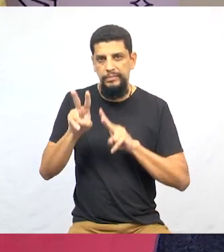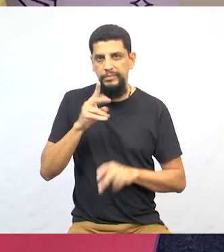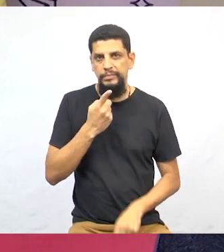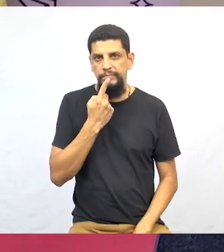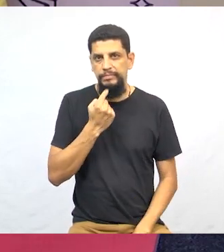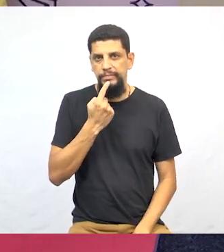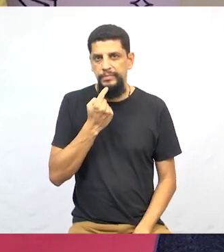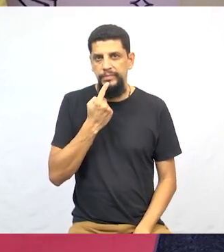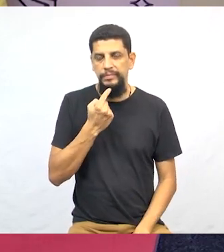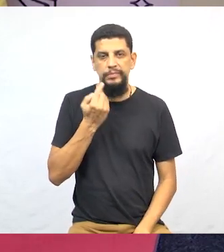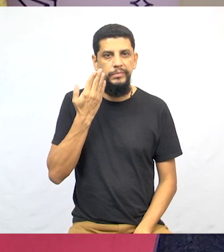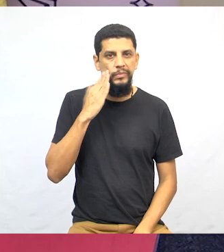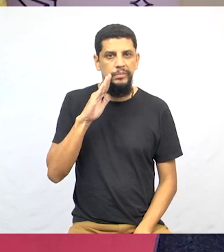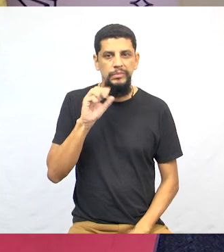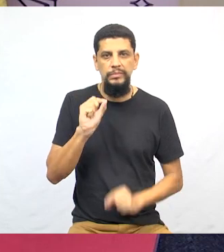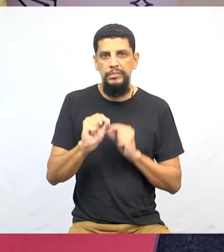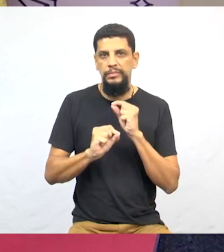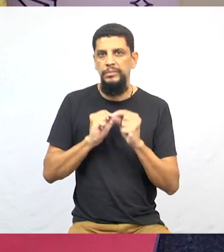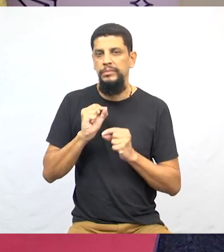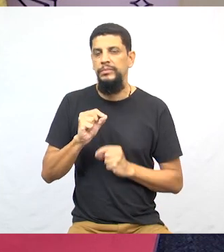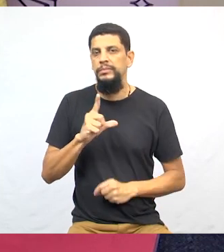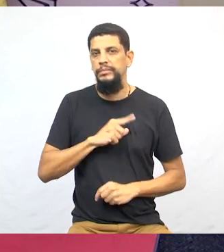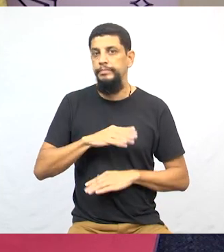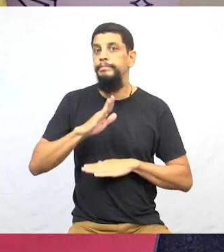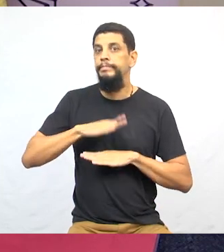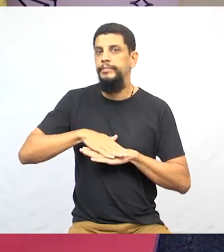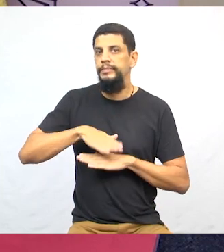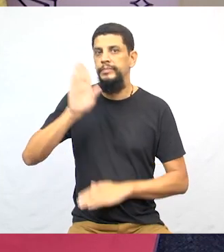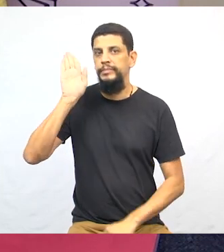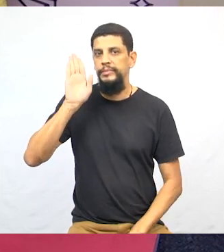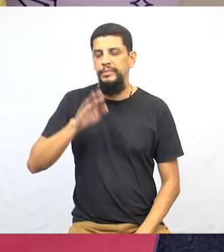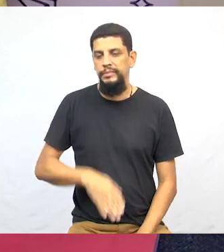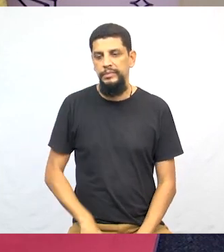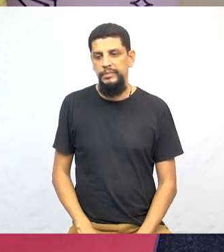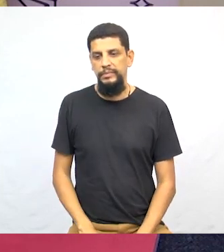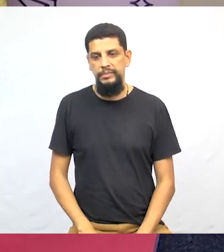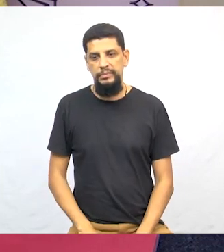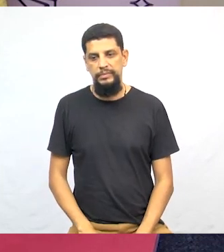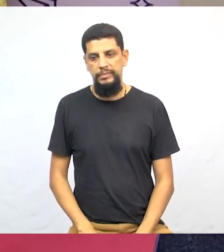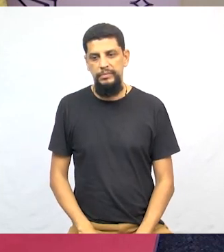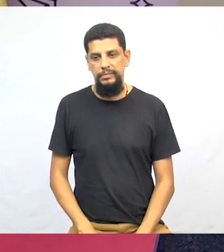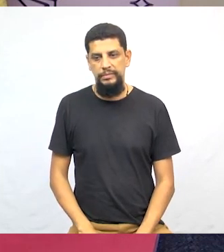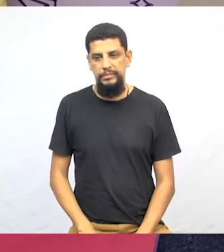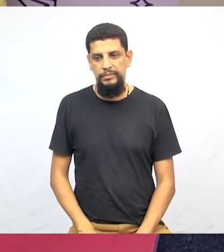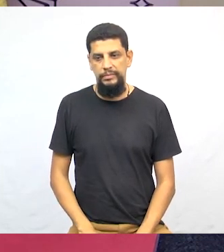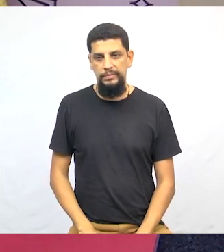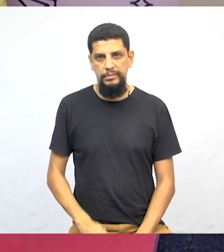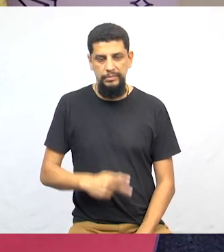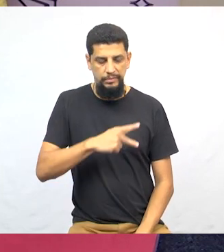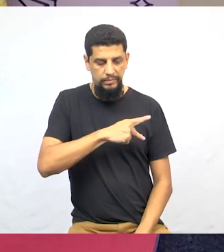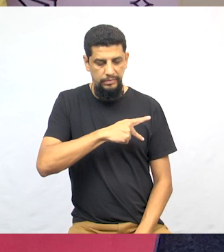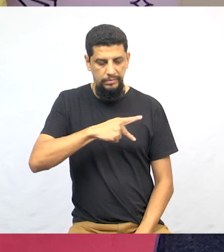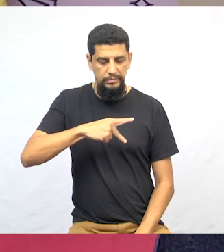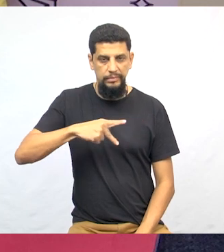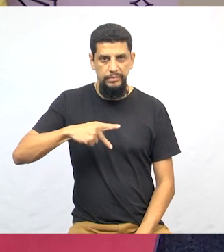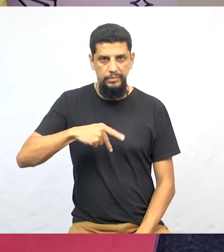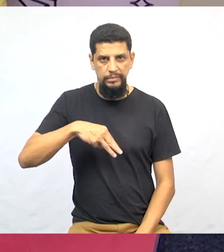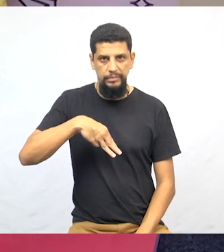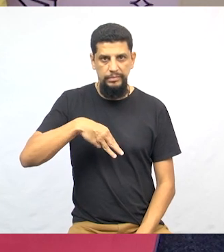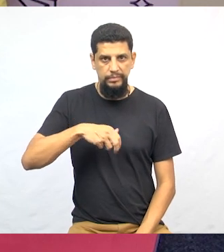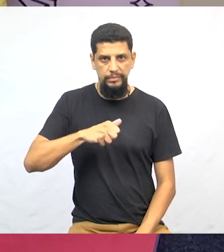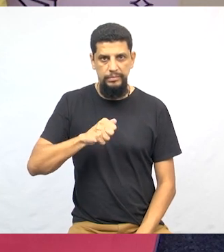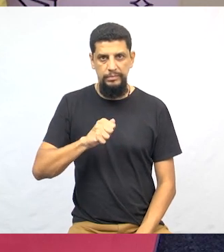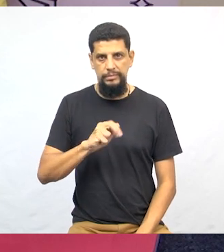bolinhas vermelhas e as azuis? Qual que vocês acham que tem mais? A professora Márcia teve outra ideia aqui. Eu acho que vai